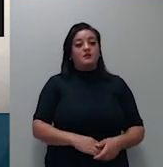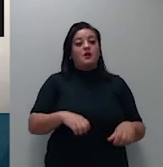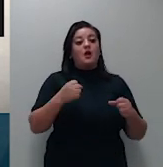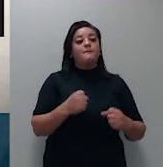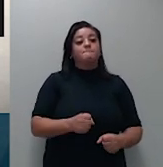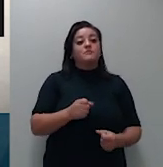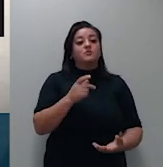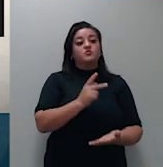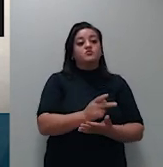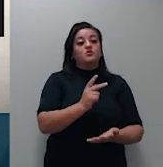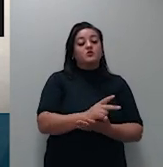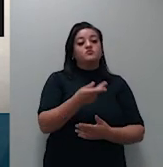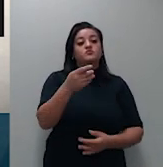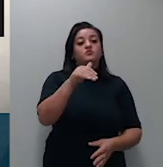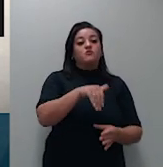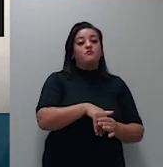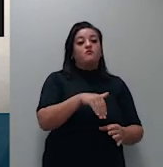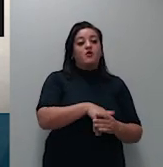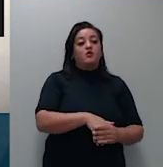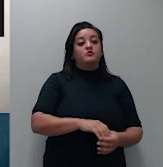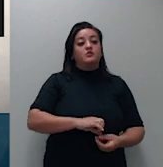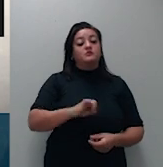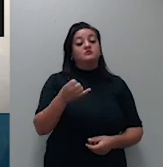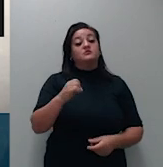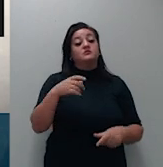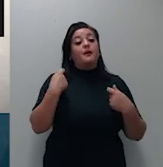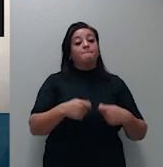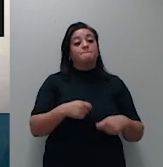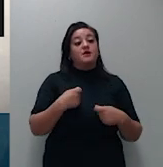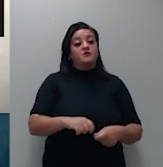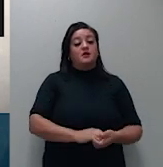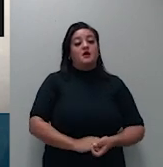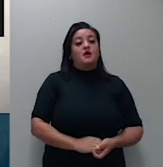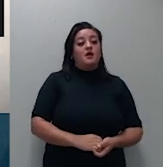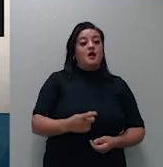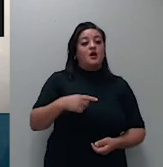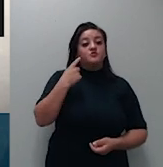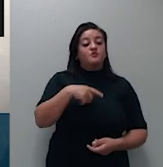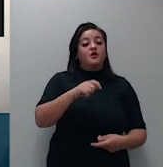o banco se houver necessidade a doutora